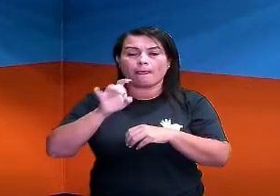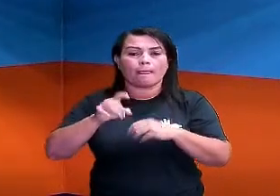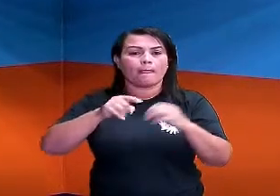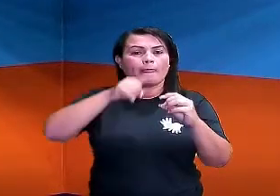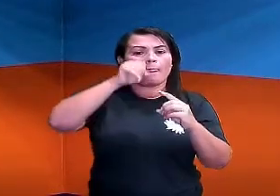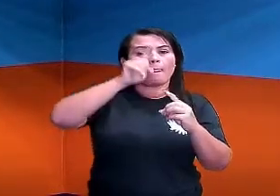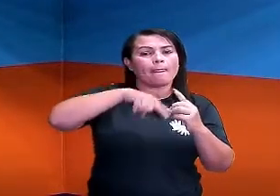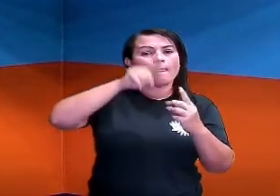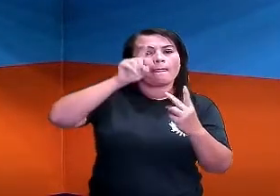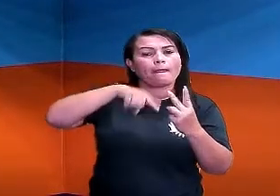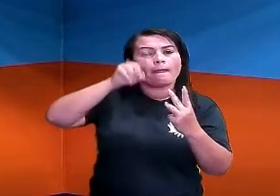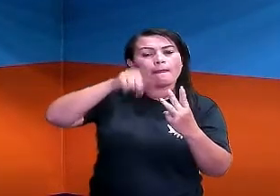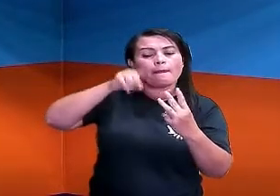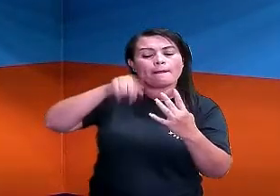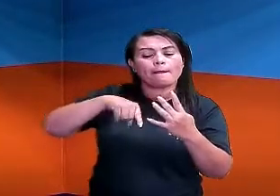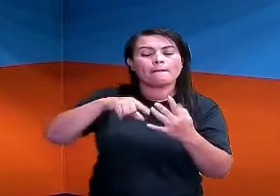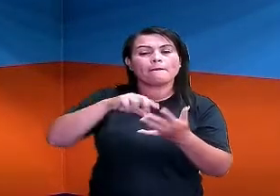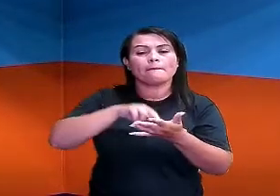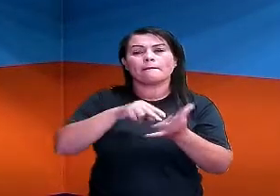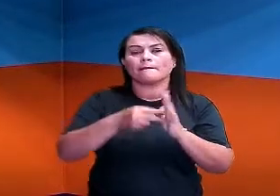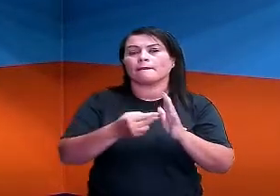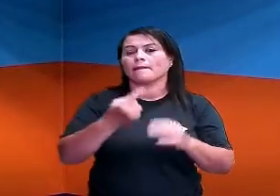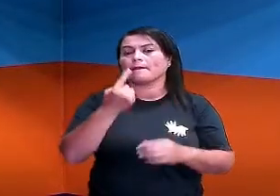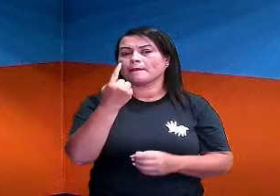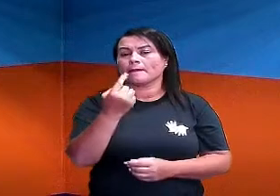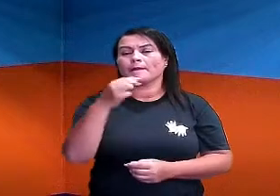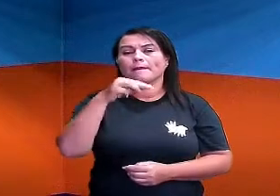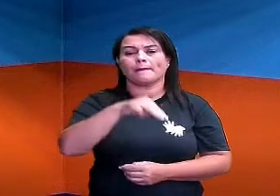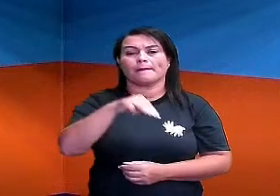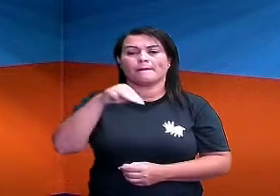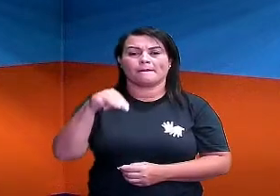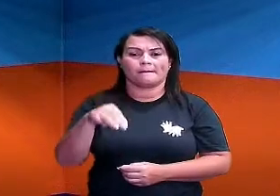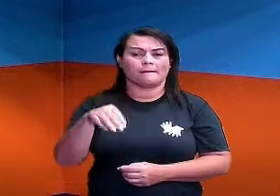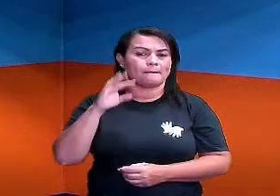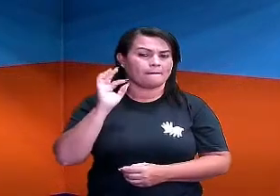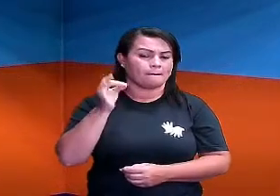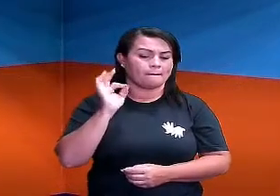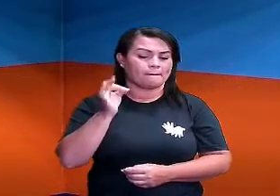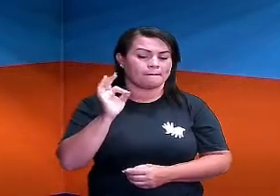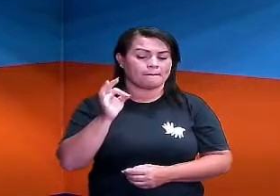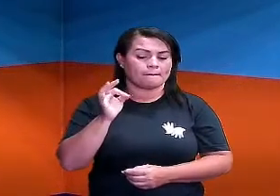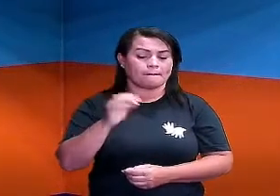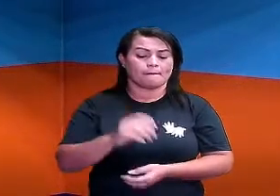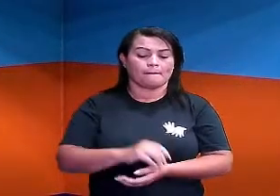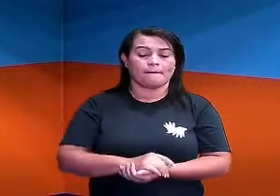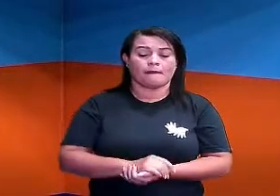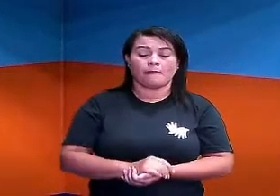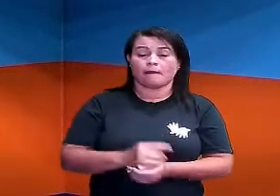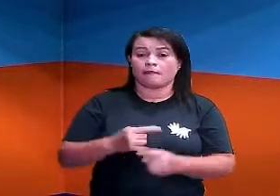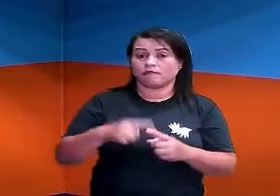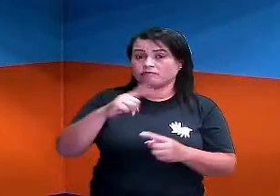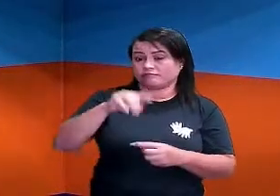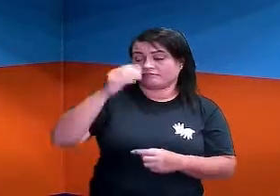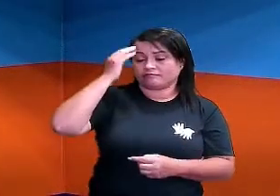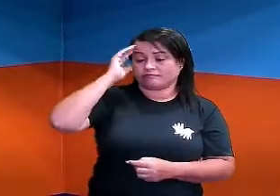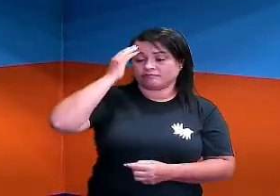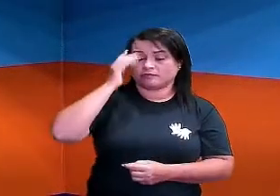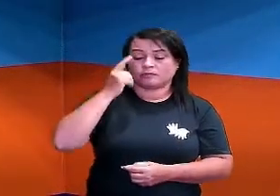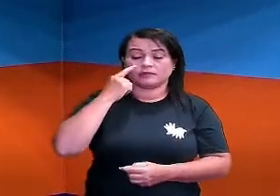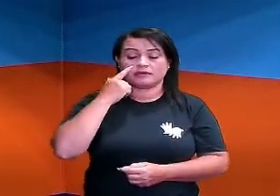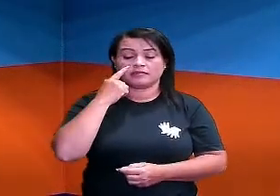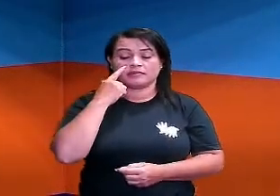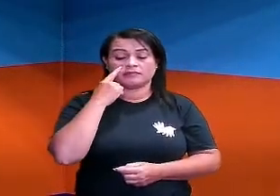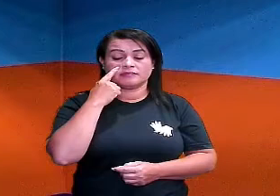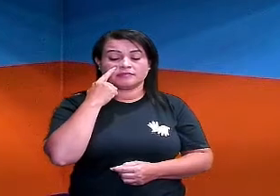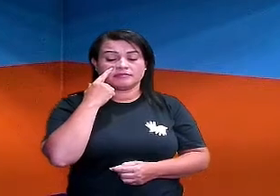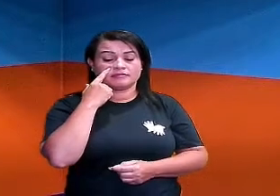desse menorzinho é 1 milímetro, tá certo? Aqui, ó, para quem não tá identificando, aqui,